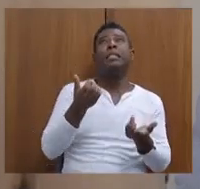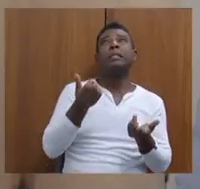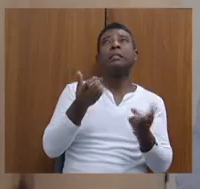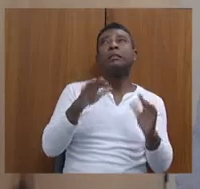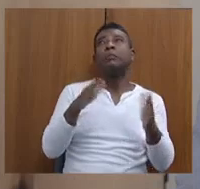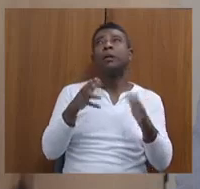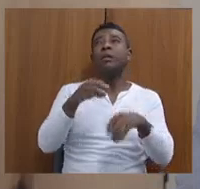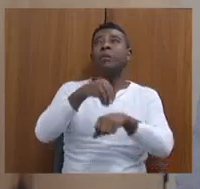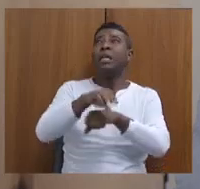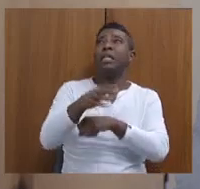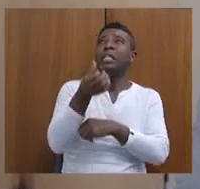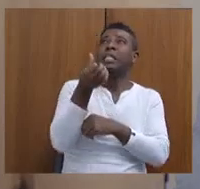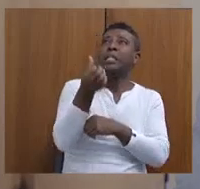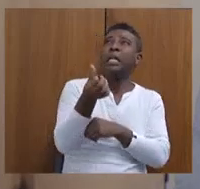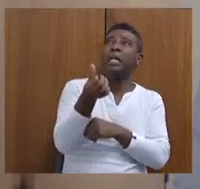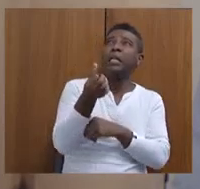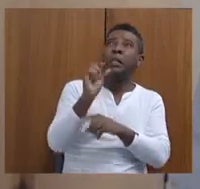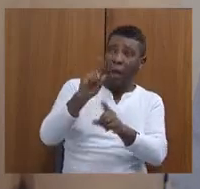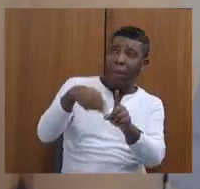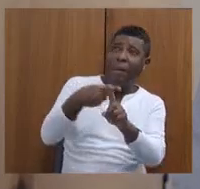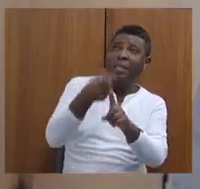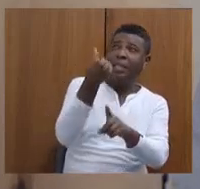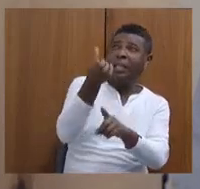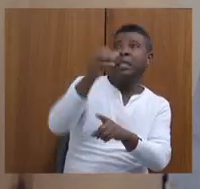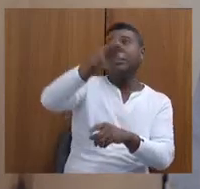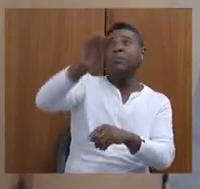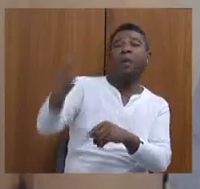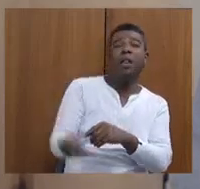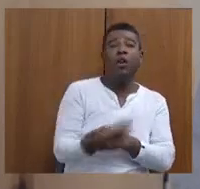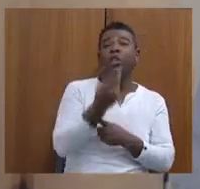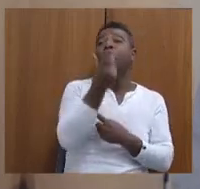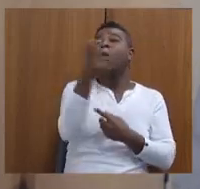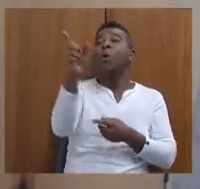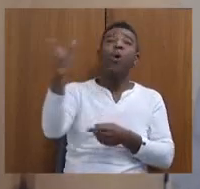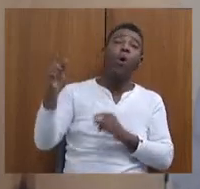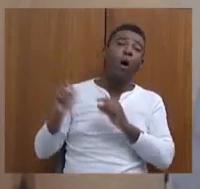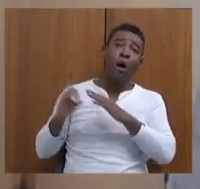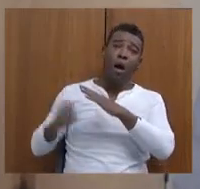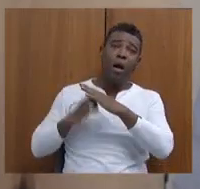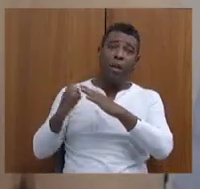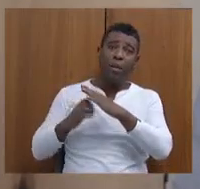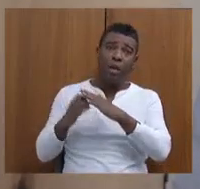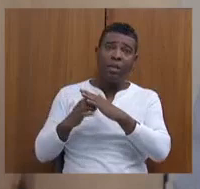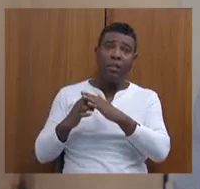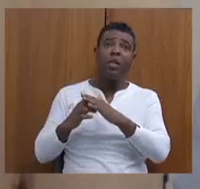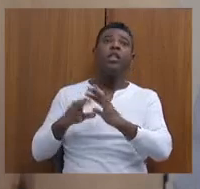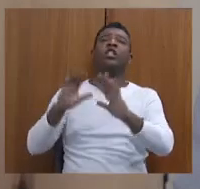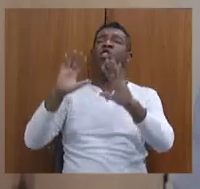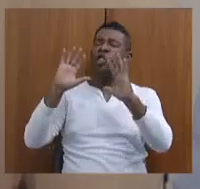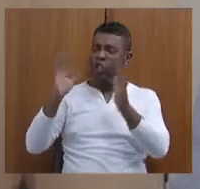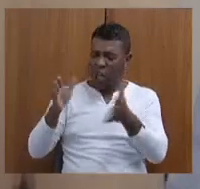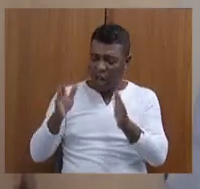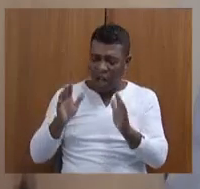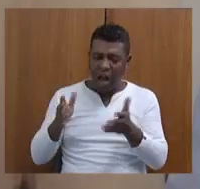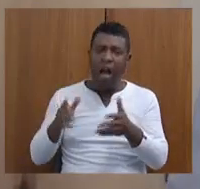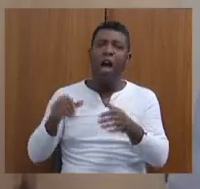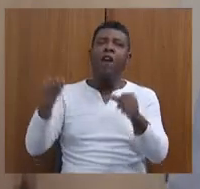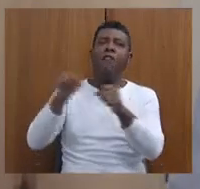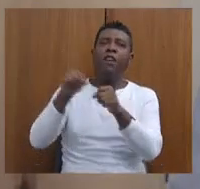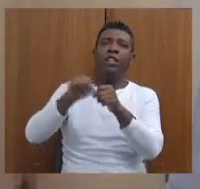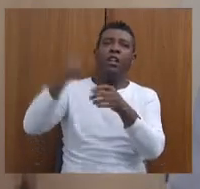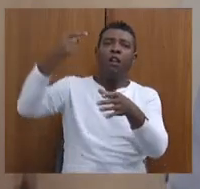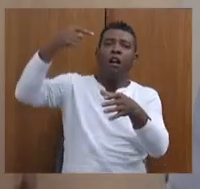mais seis bilhões em outras empresas que estão é já perfurando e fazendo